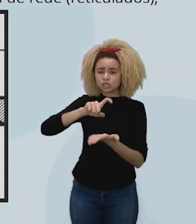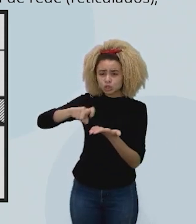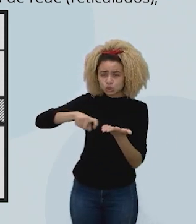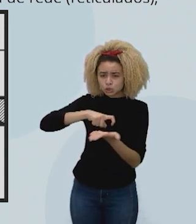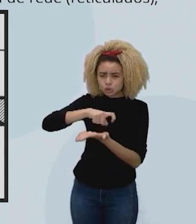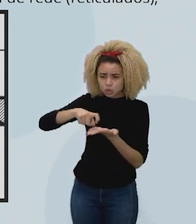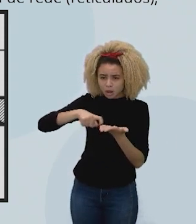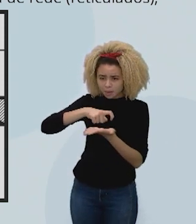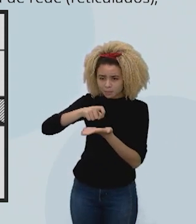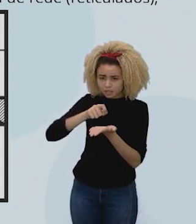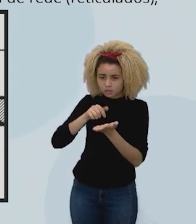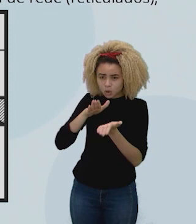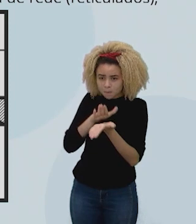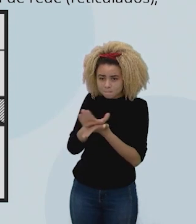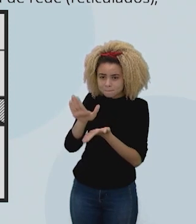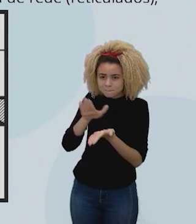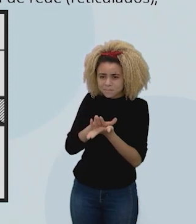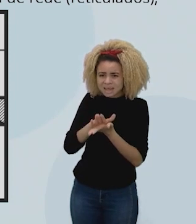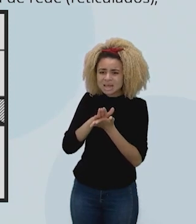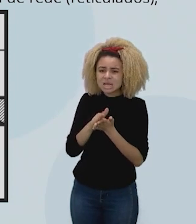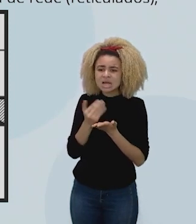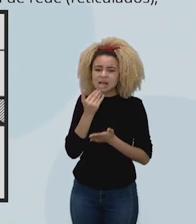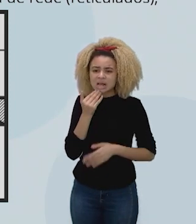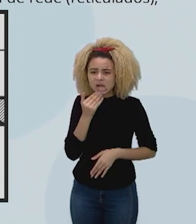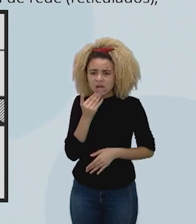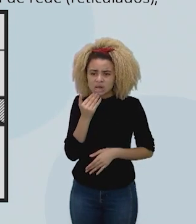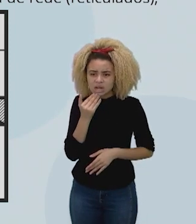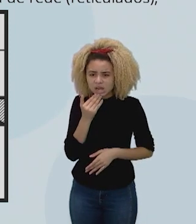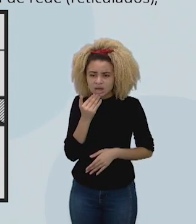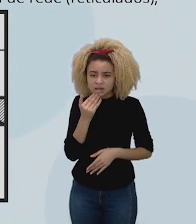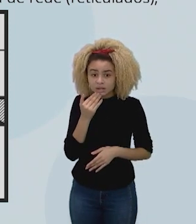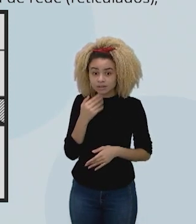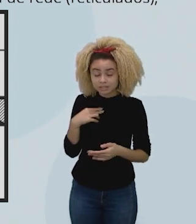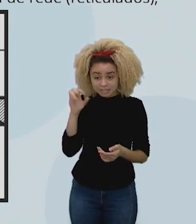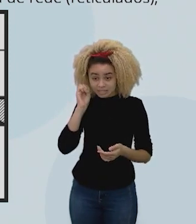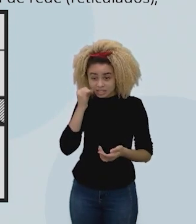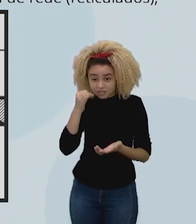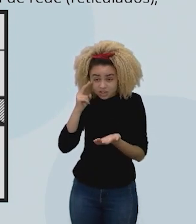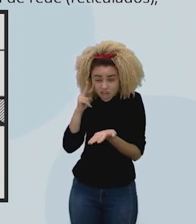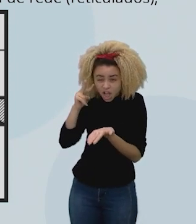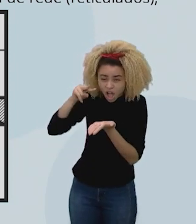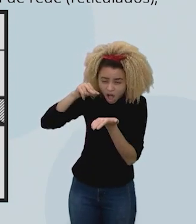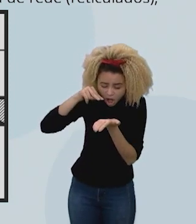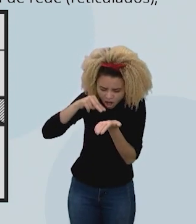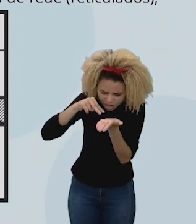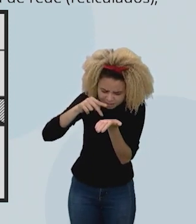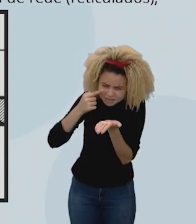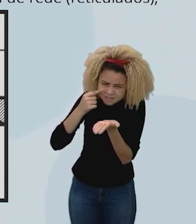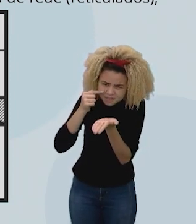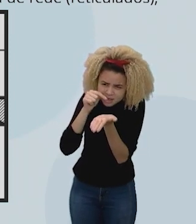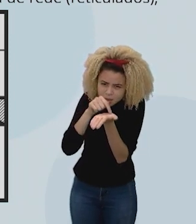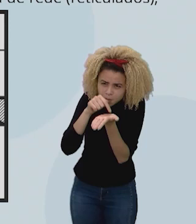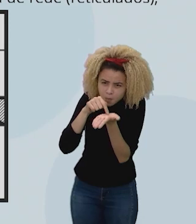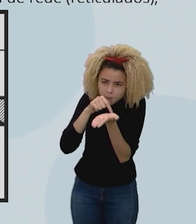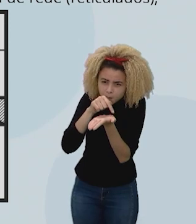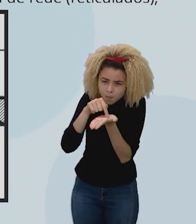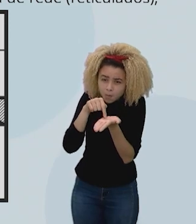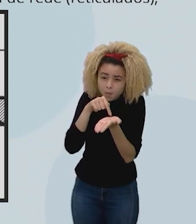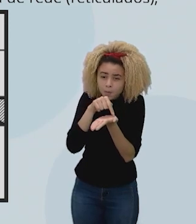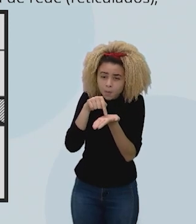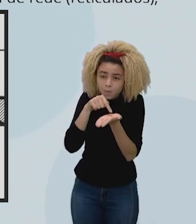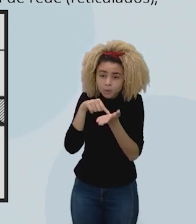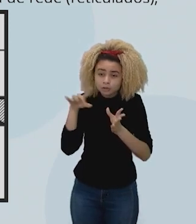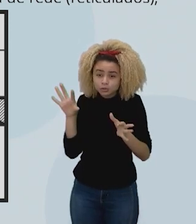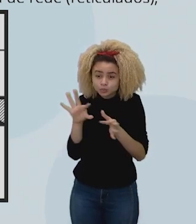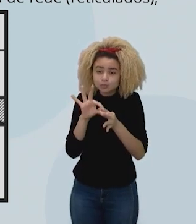acaba vendo esse tipo de reticulado, né? Você olhar bem pertinho, você vê os pontinhos de cor ali, para compor aquela